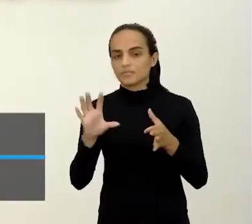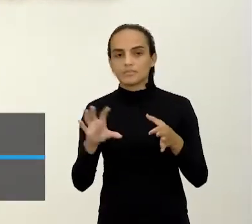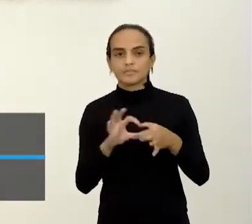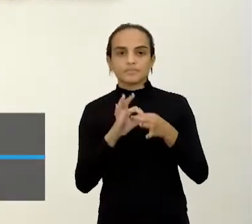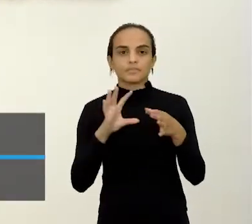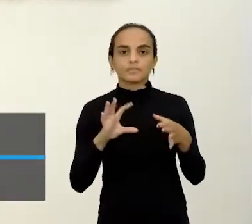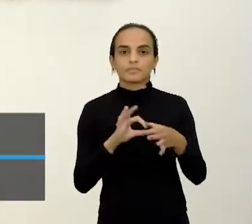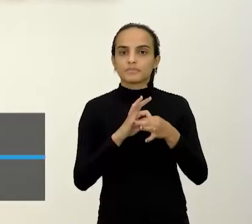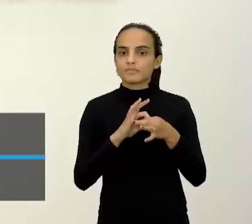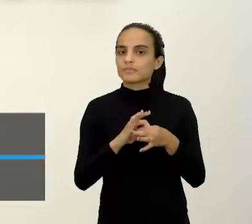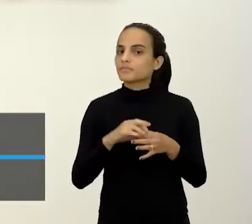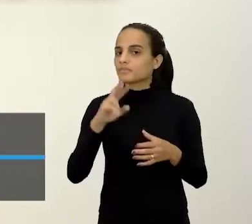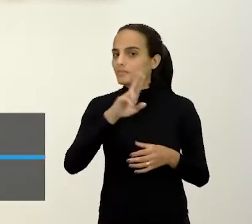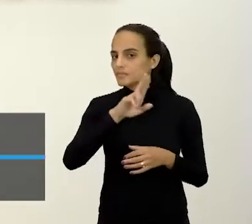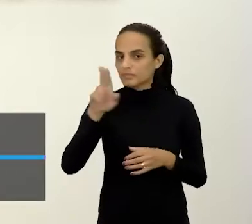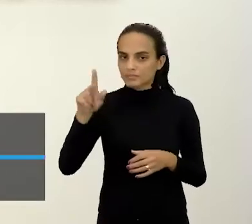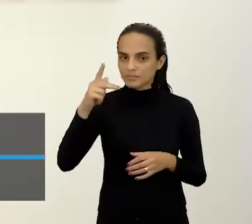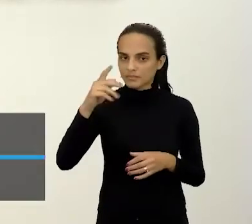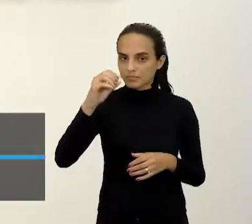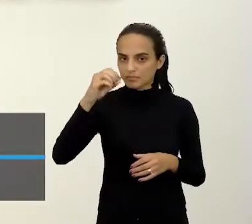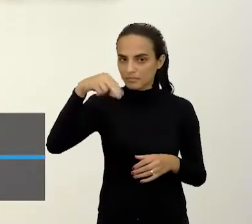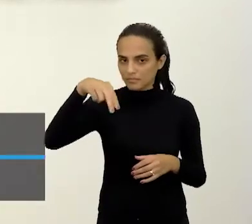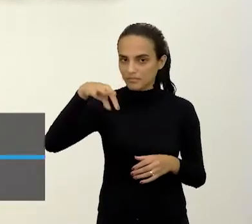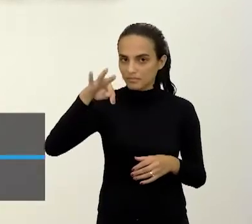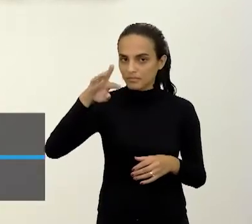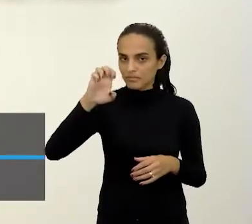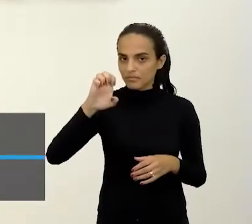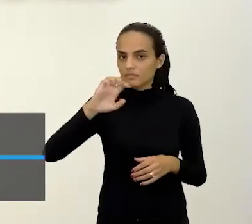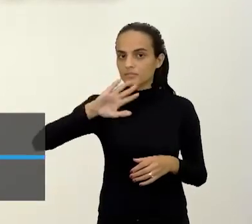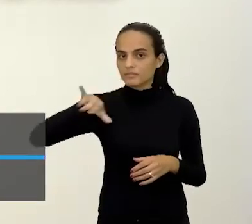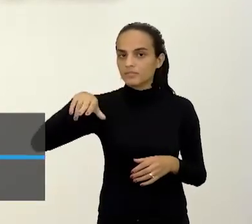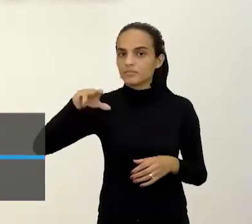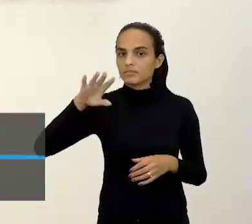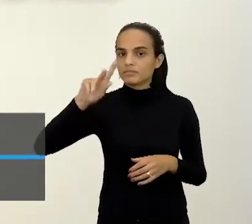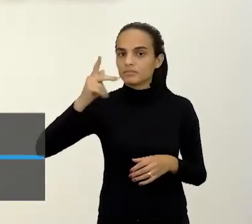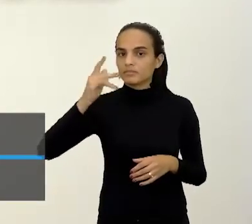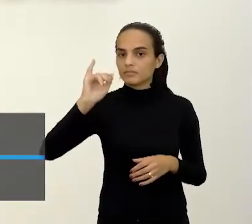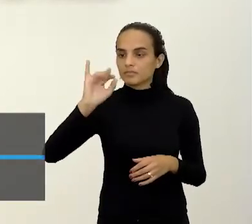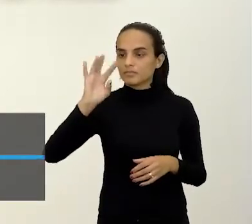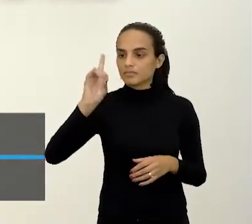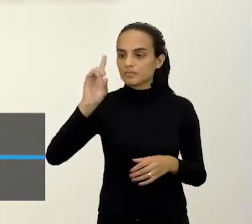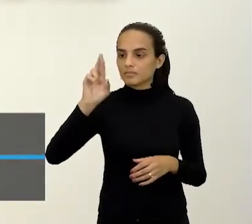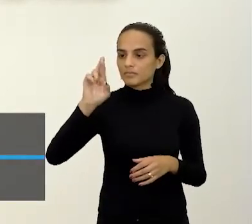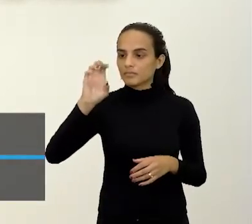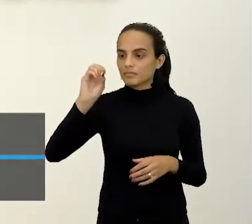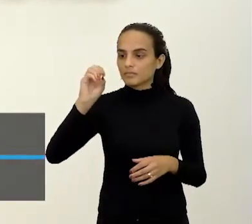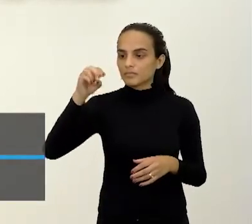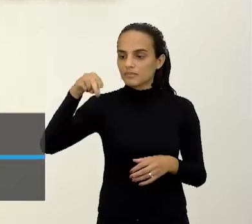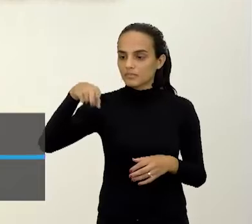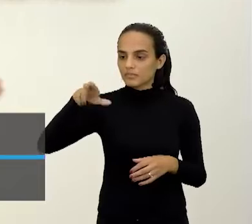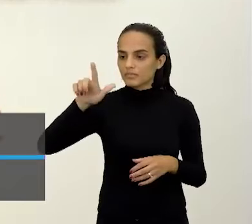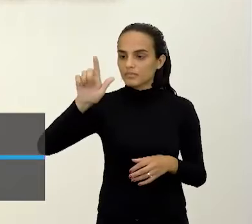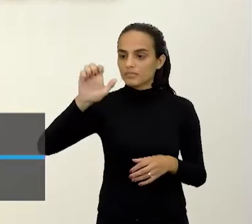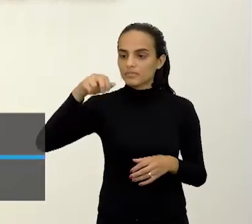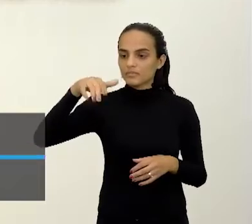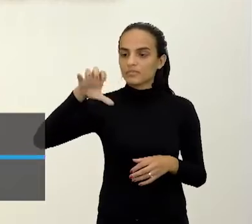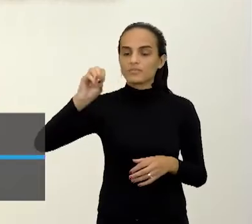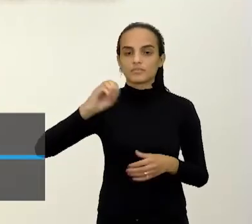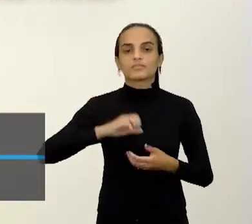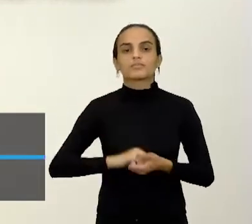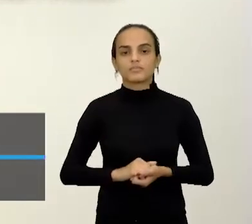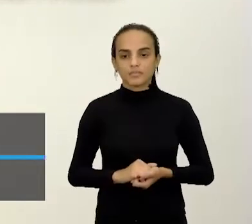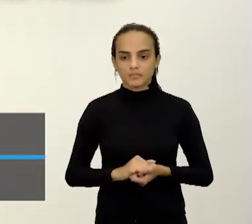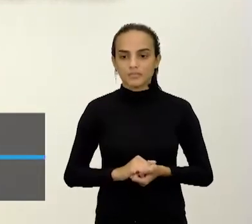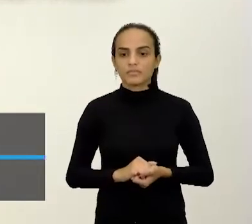era chamada de ponte de hidrogênio. Mas hoje a gente não usa mais essa terminologia, né? Para não confundir lá com eletrólise